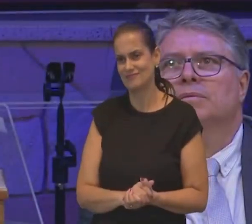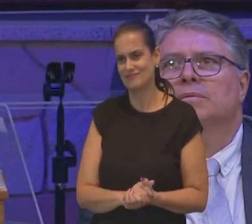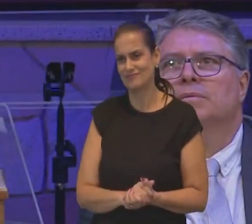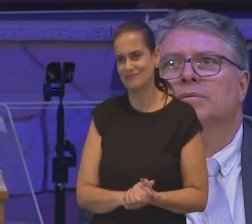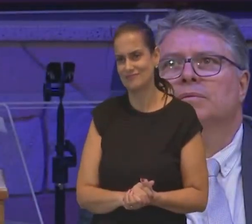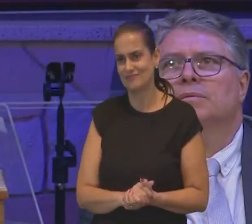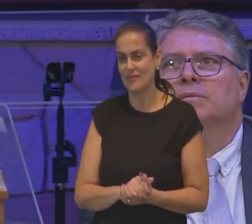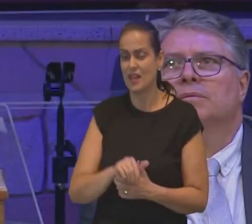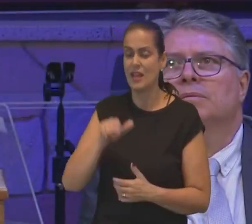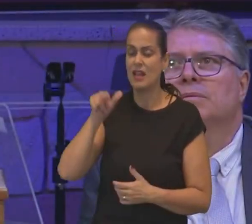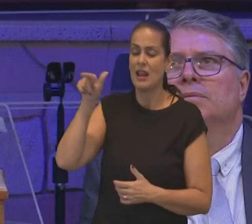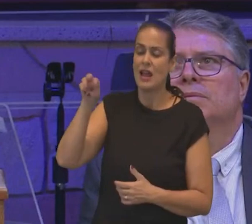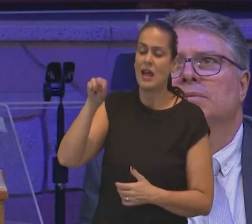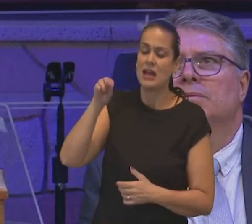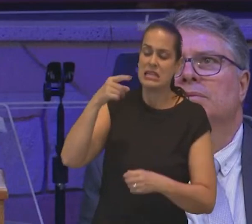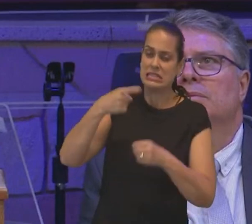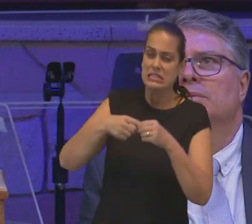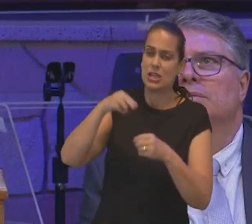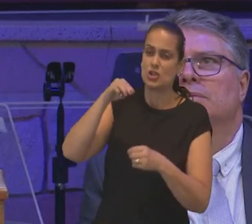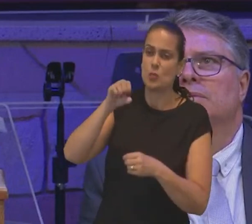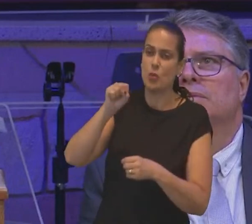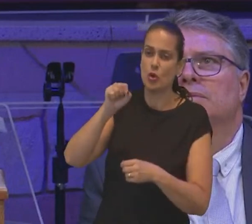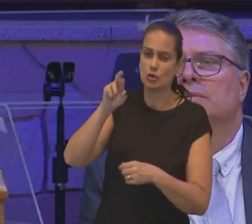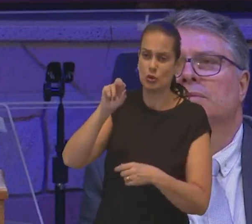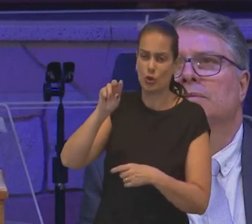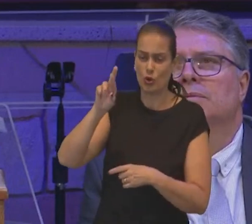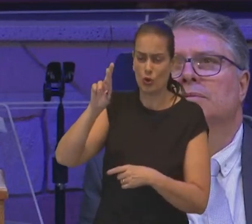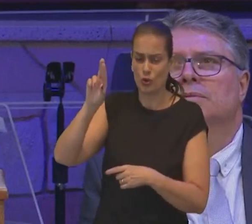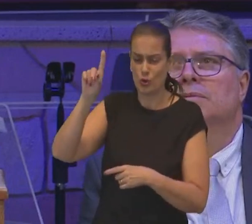Mossoró já foi a cidade mais violenta do Brasil.